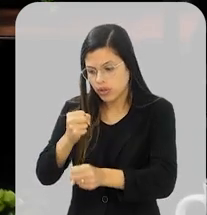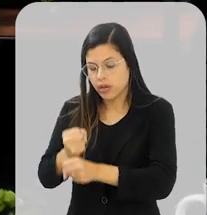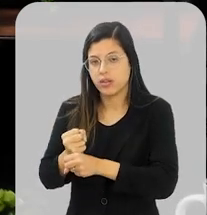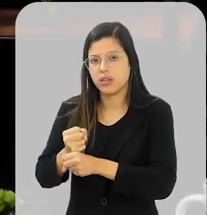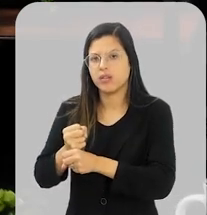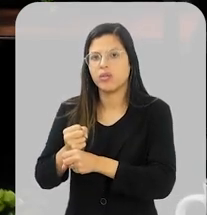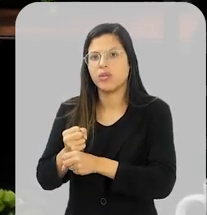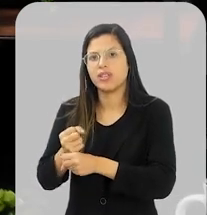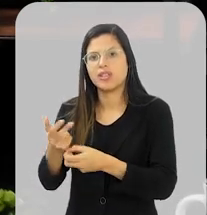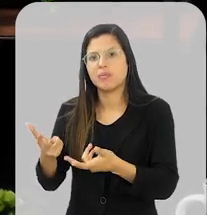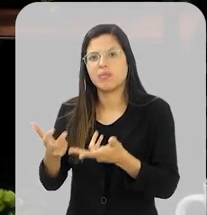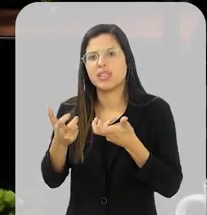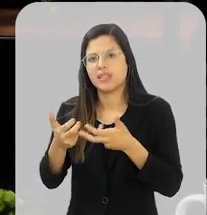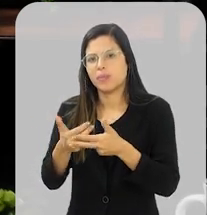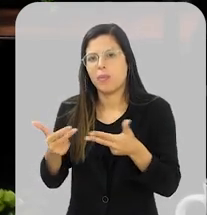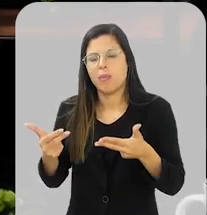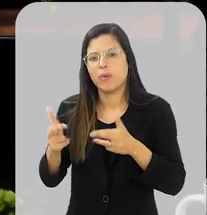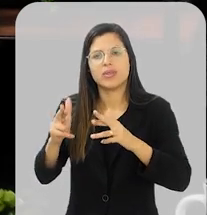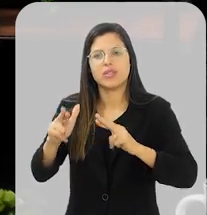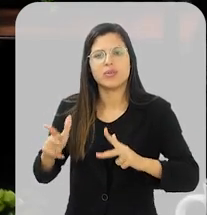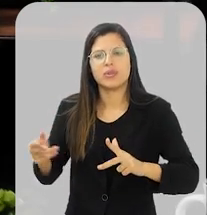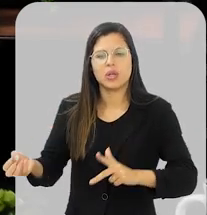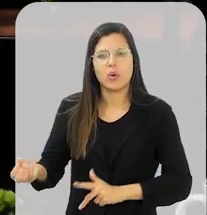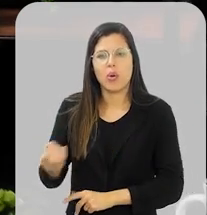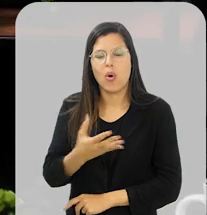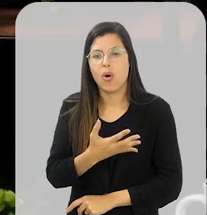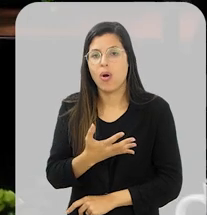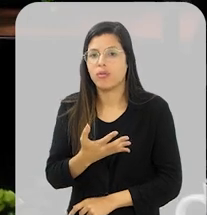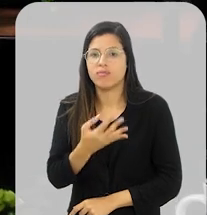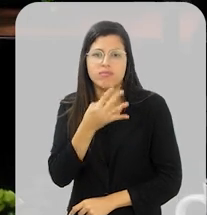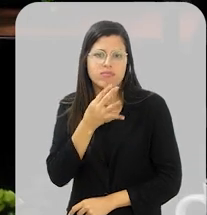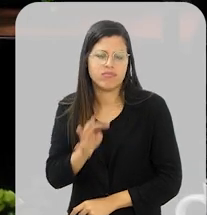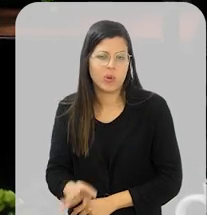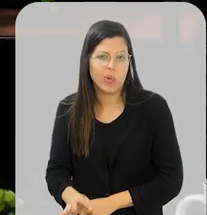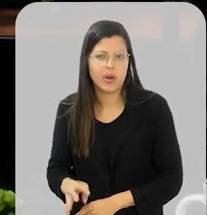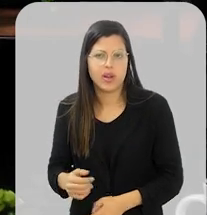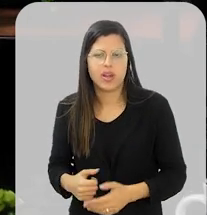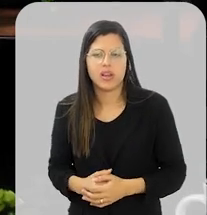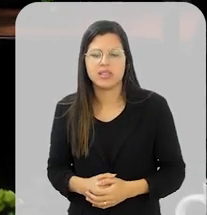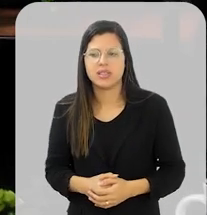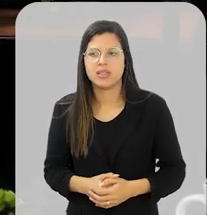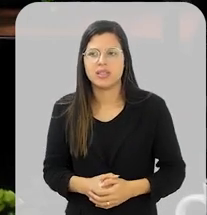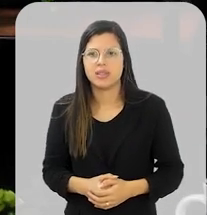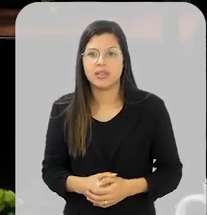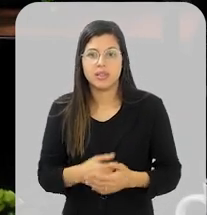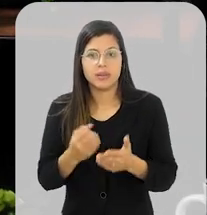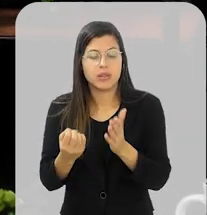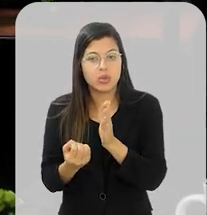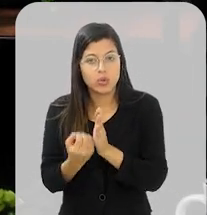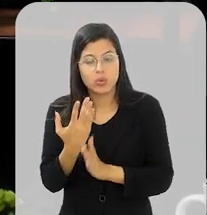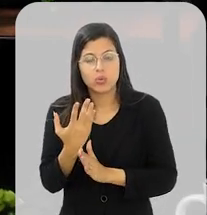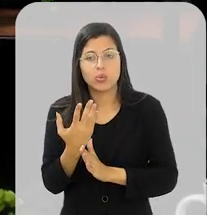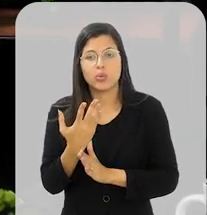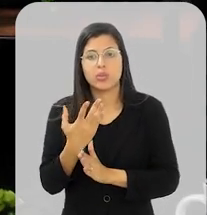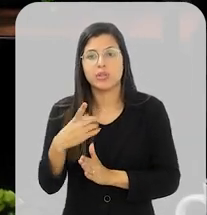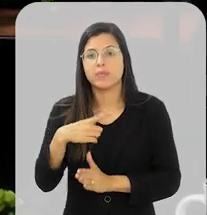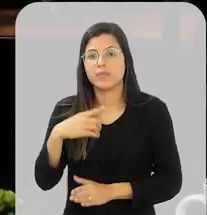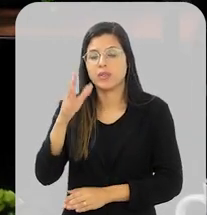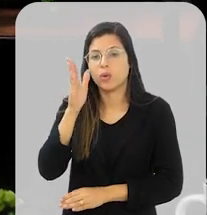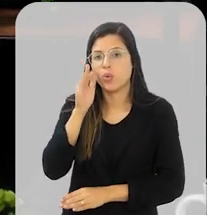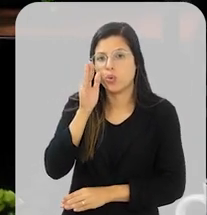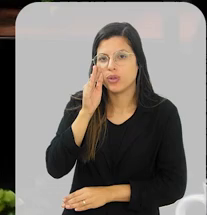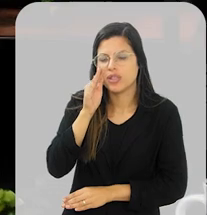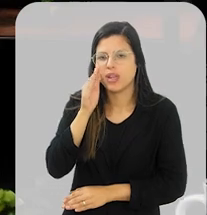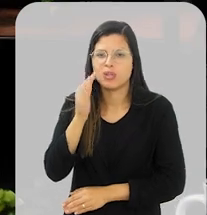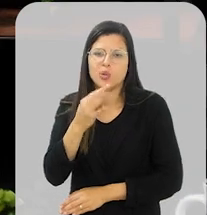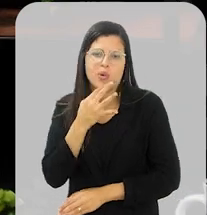Cada ano a gente vê uma coisa diferente, uma coisa nova que a gente não conhece, né? Que surge ali e a gente